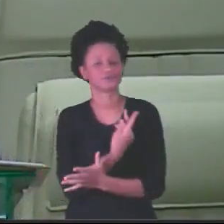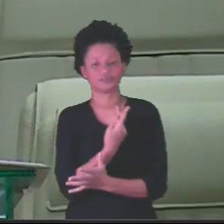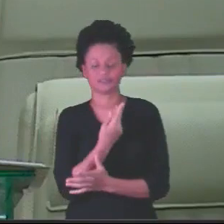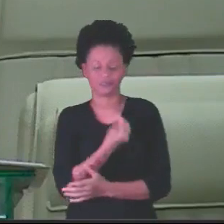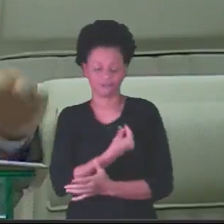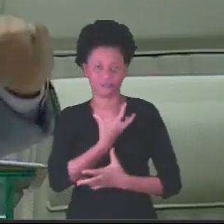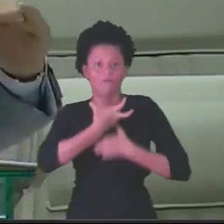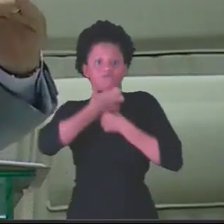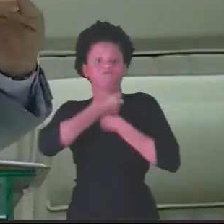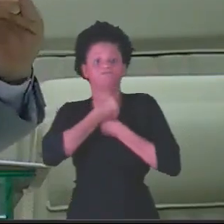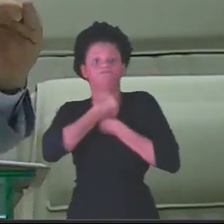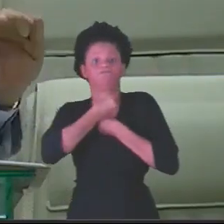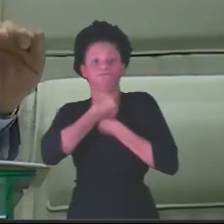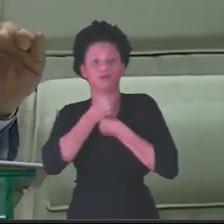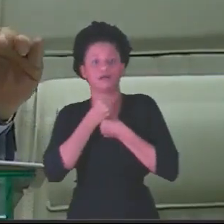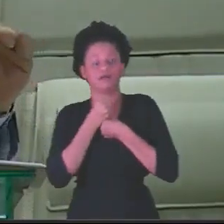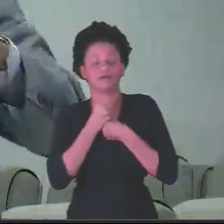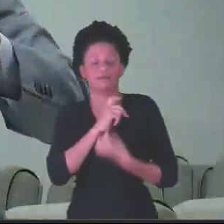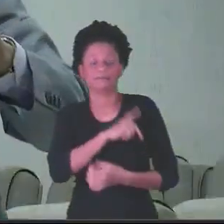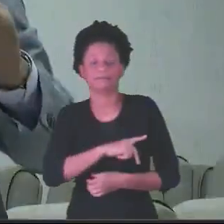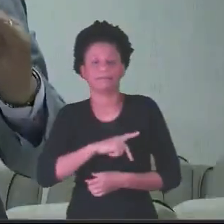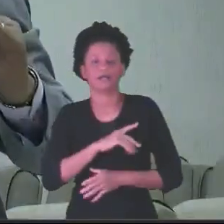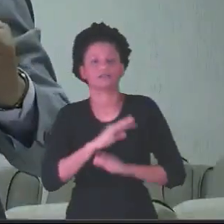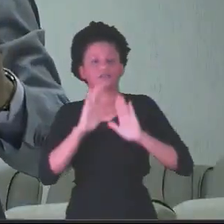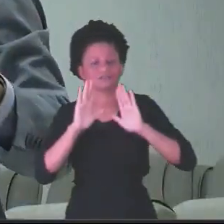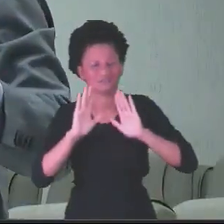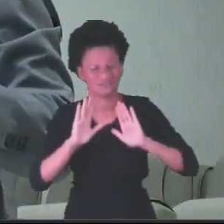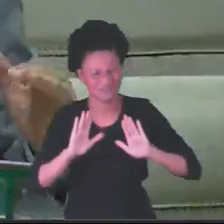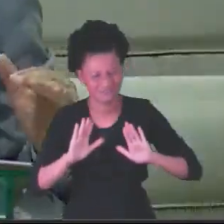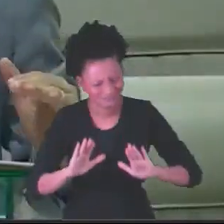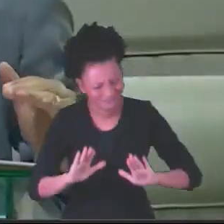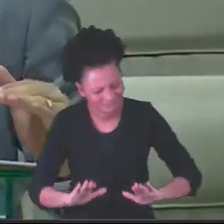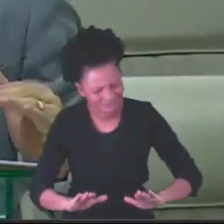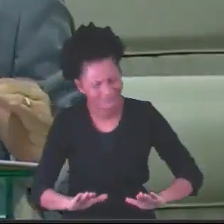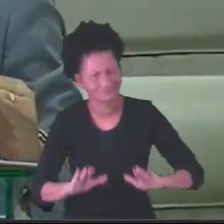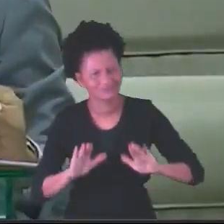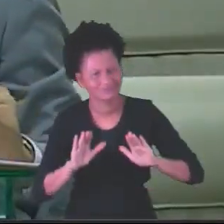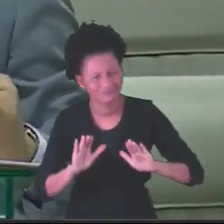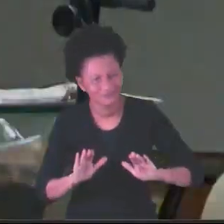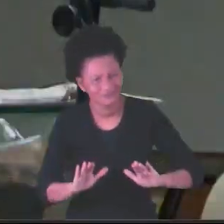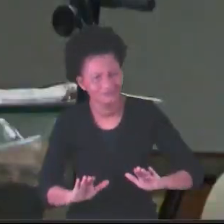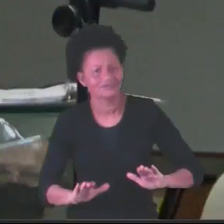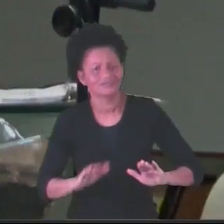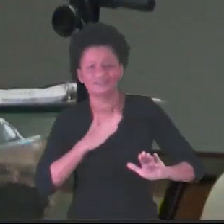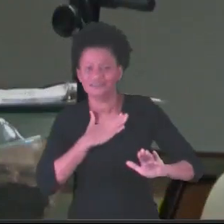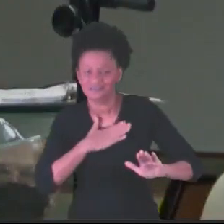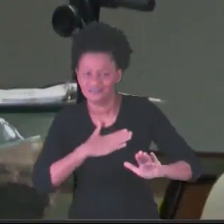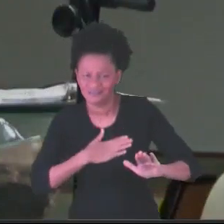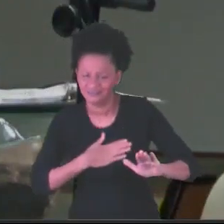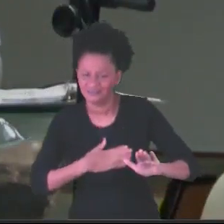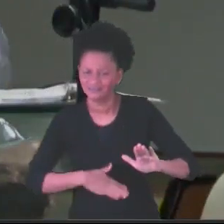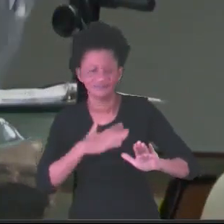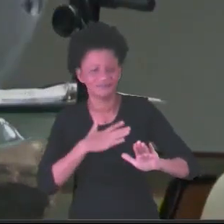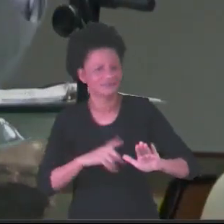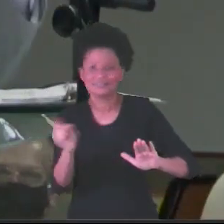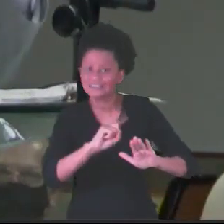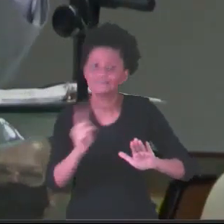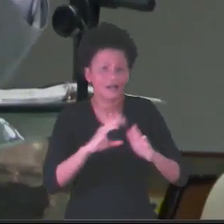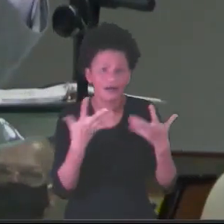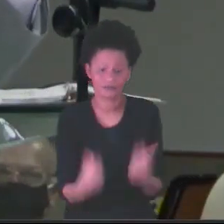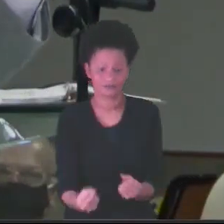e aí paulo tá dizendo calma se aquete não deixe que esta